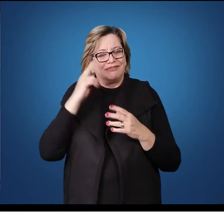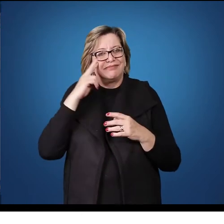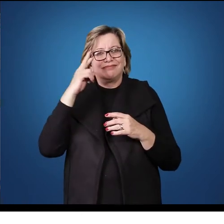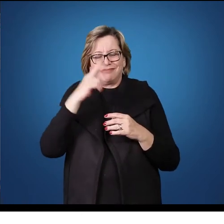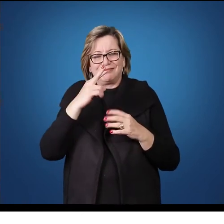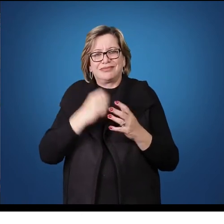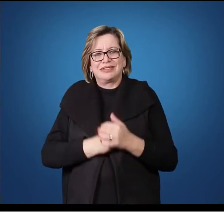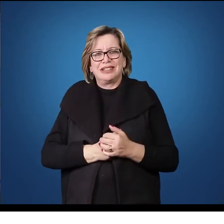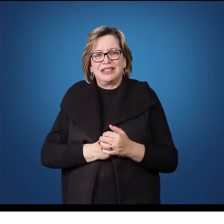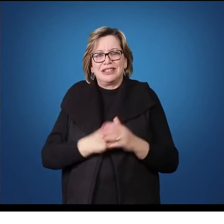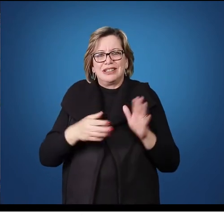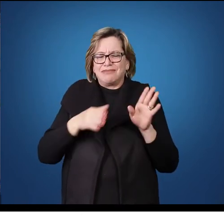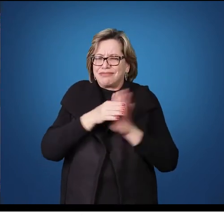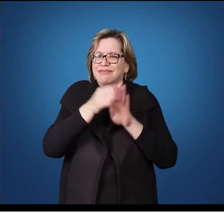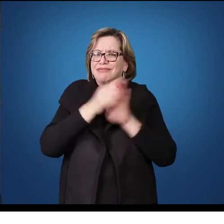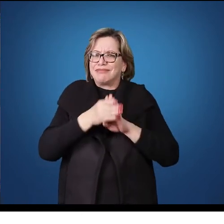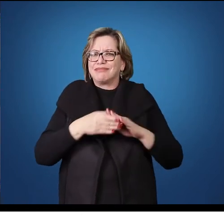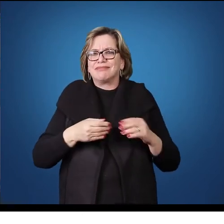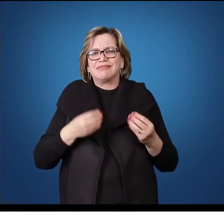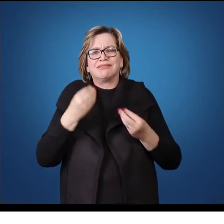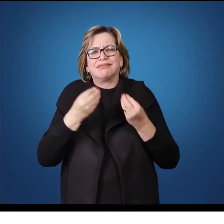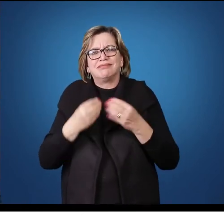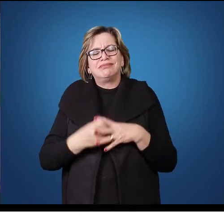Isso. Jéssica, vamos lá.